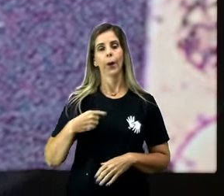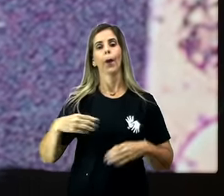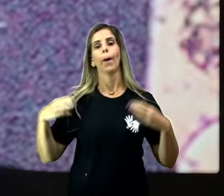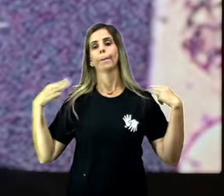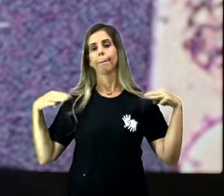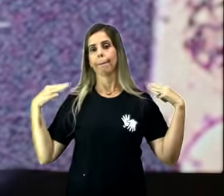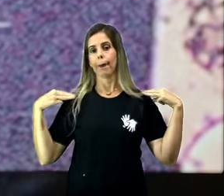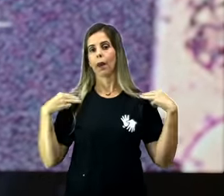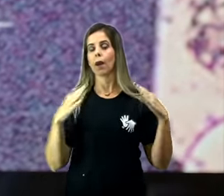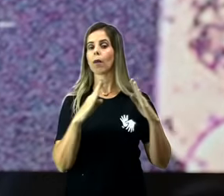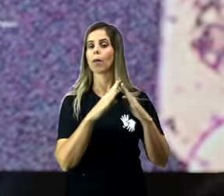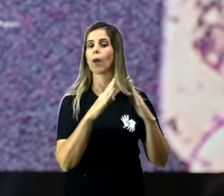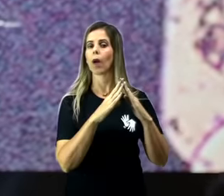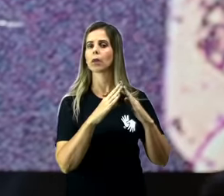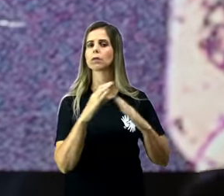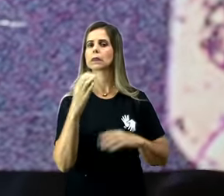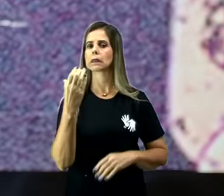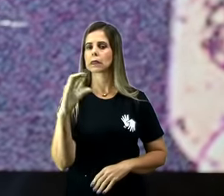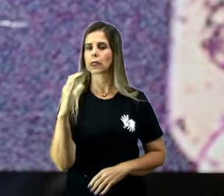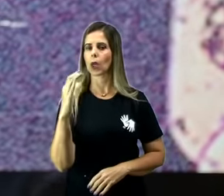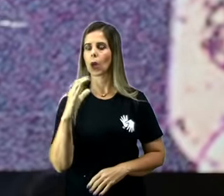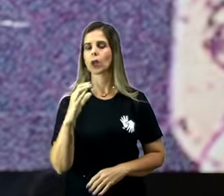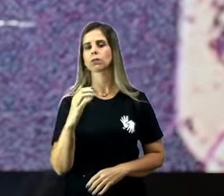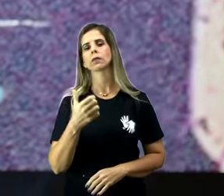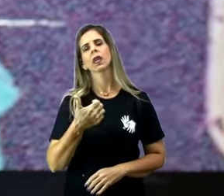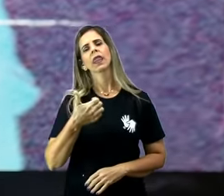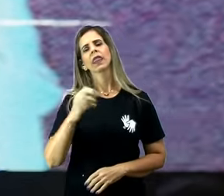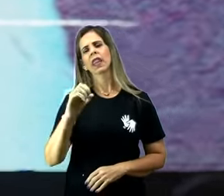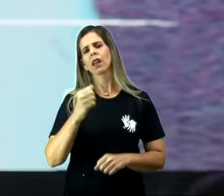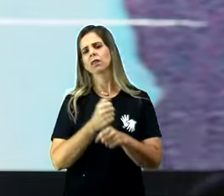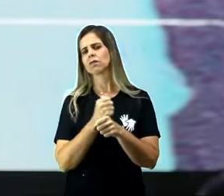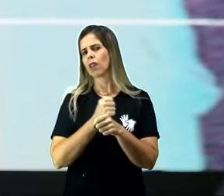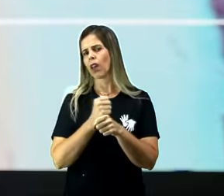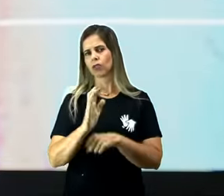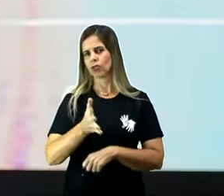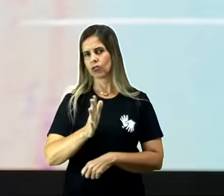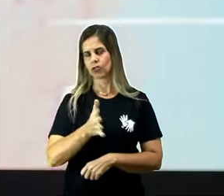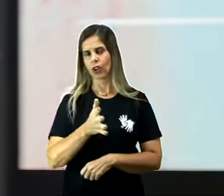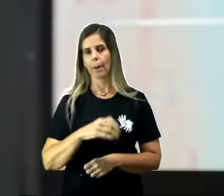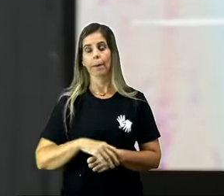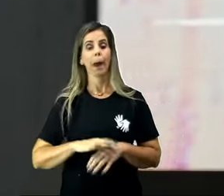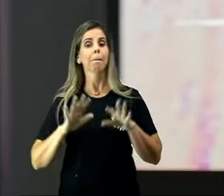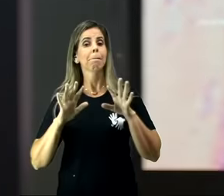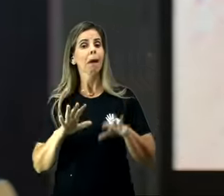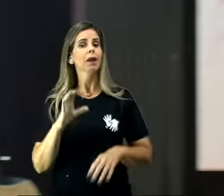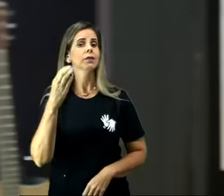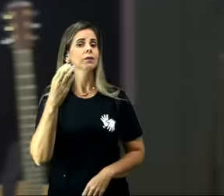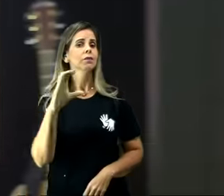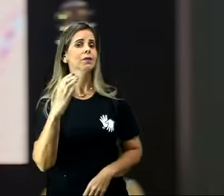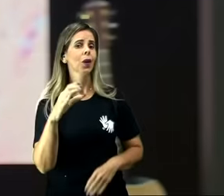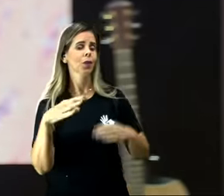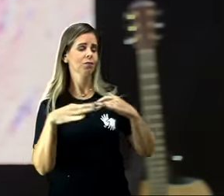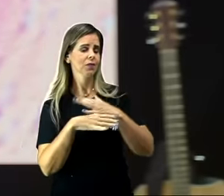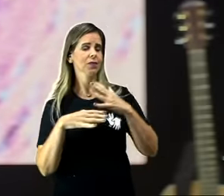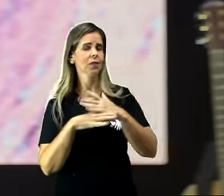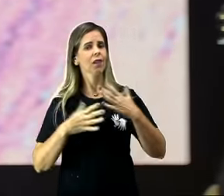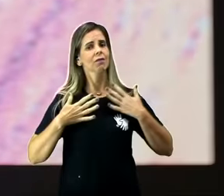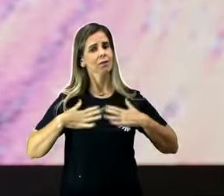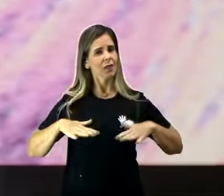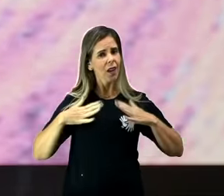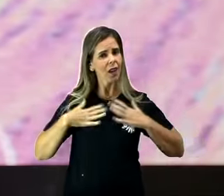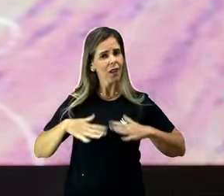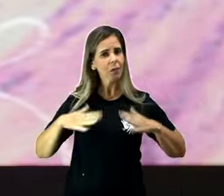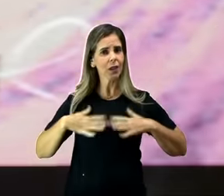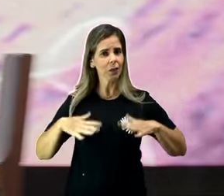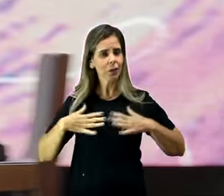em lugares seguros. Mas eu não sei se eu tenho coragem de dizer para você que Niterói se tornou uma cidade tranquila.